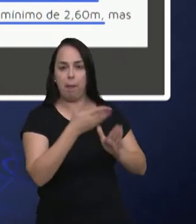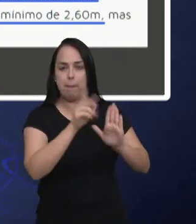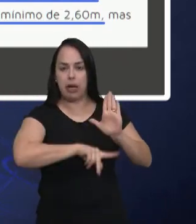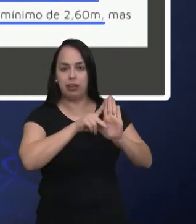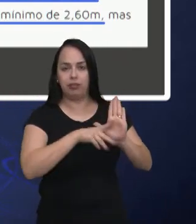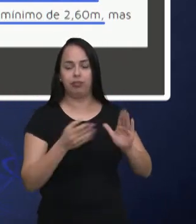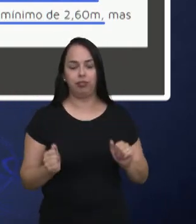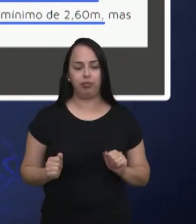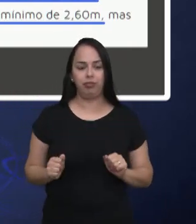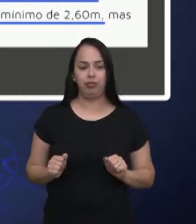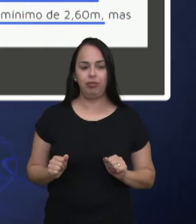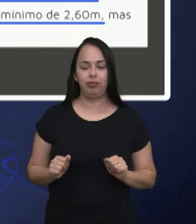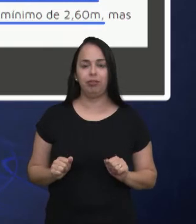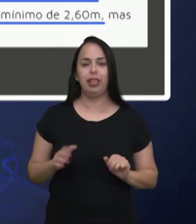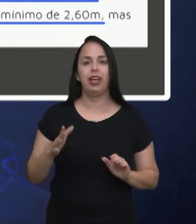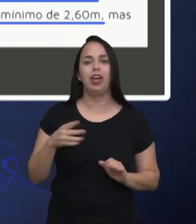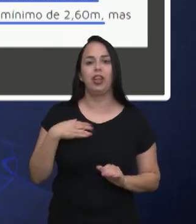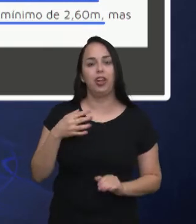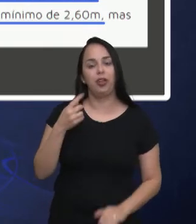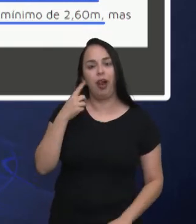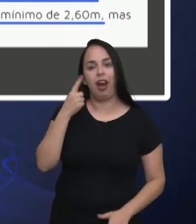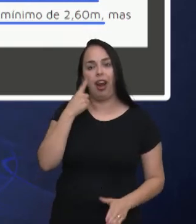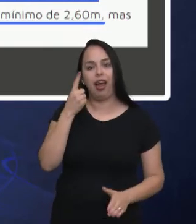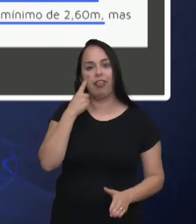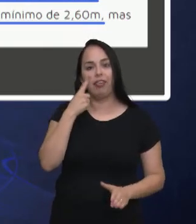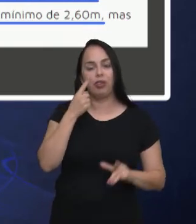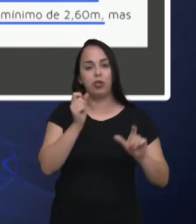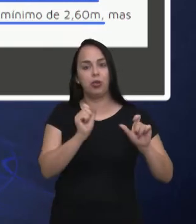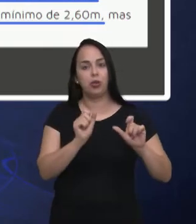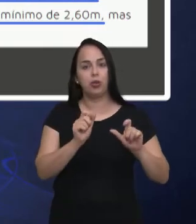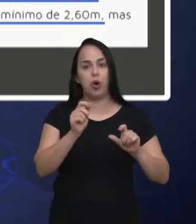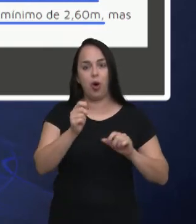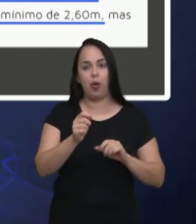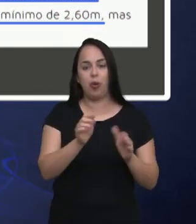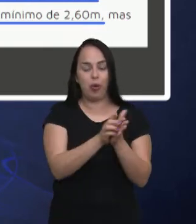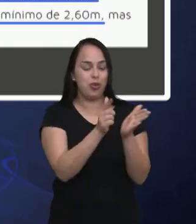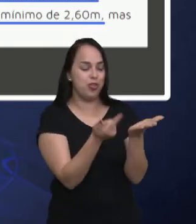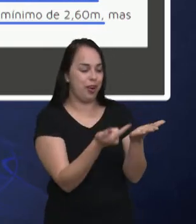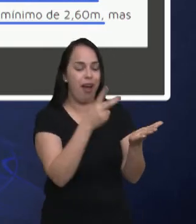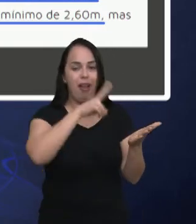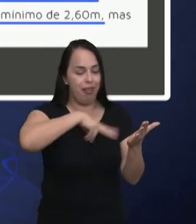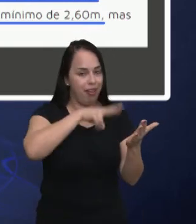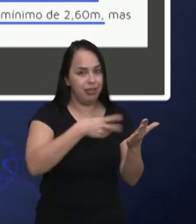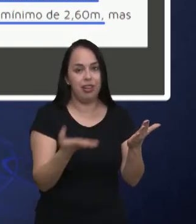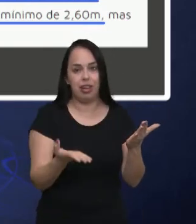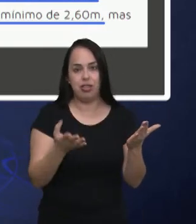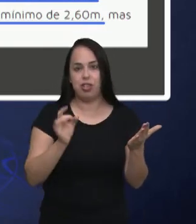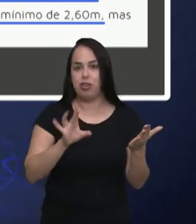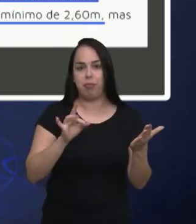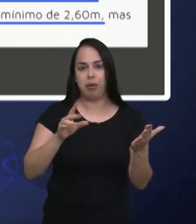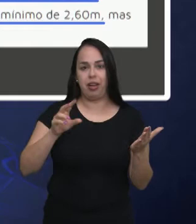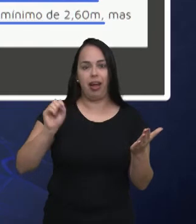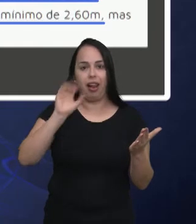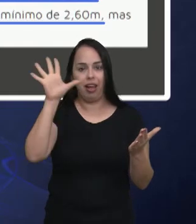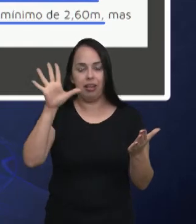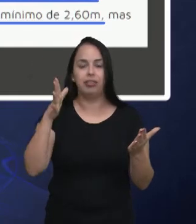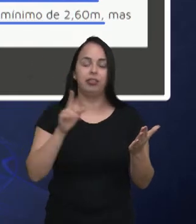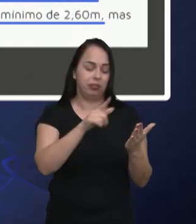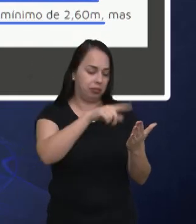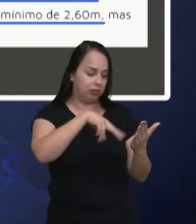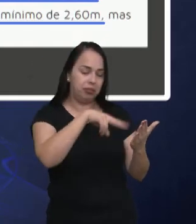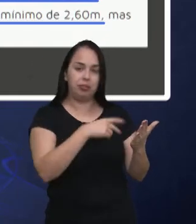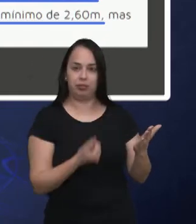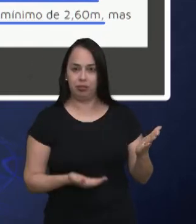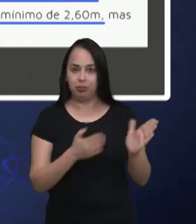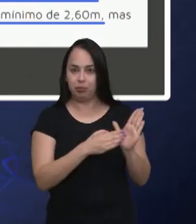aliás, estou lendo o tópico aqui da matéria do jornal O Vale, tá? Só para ficar claro, então, essas falas estão no jornal.